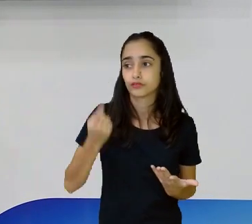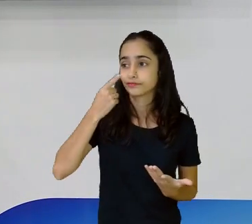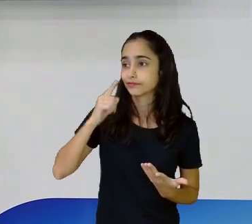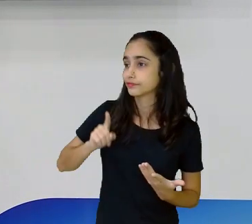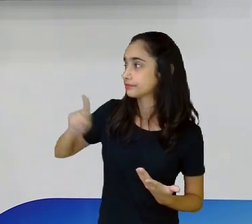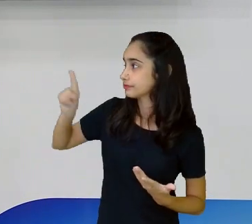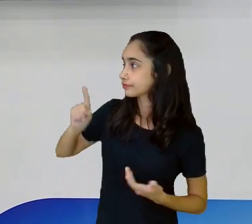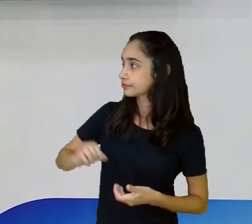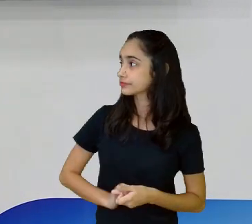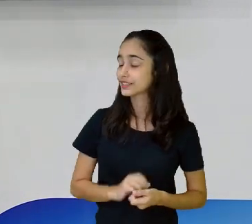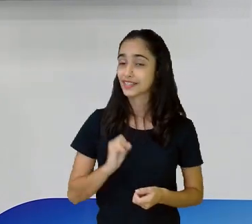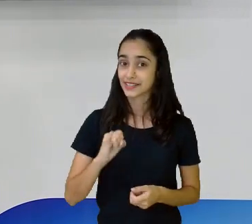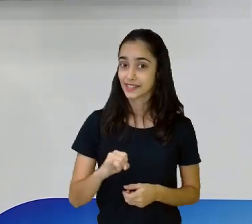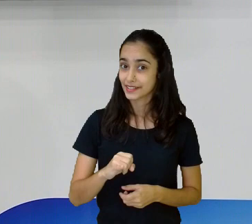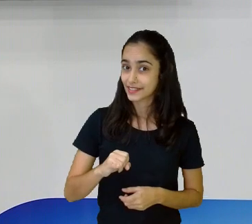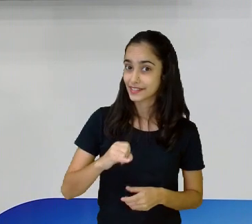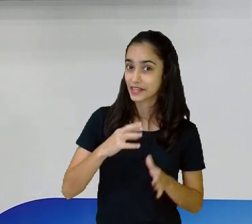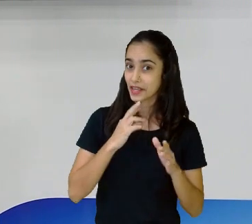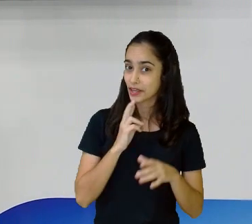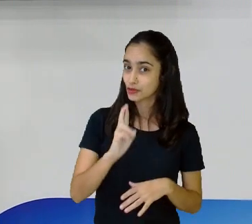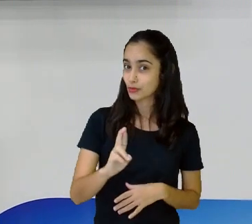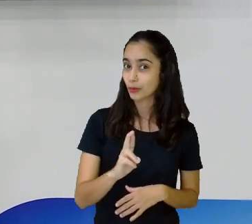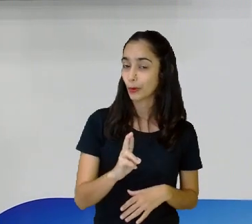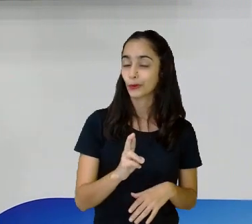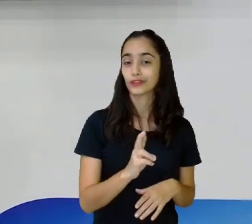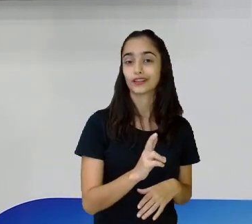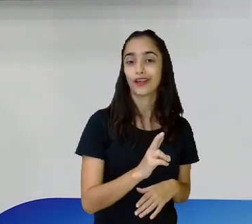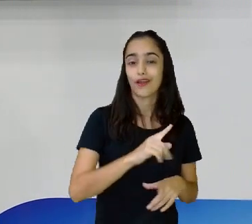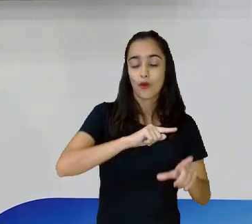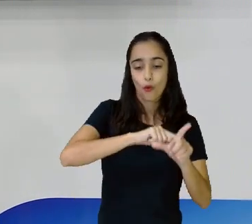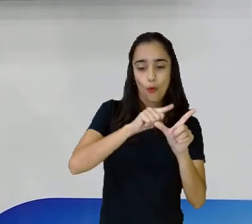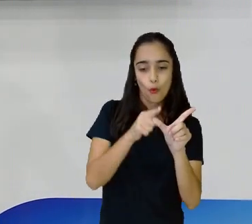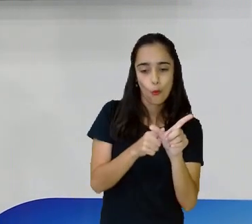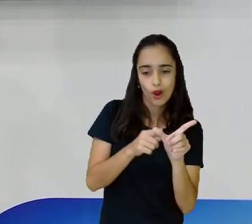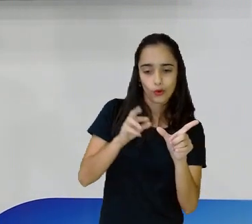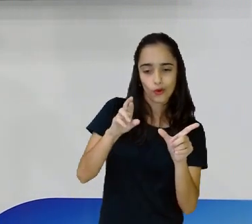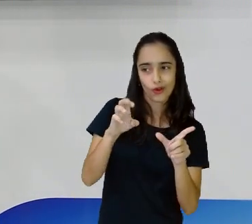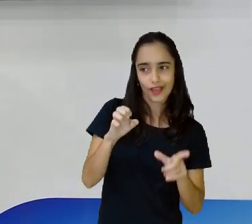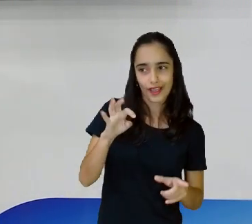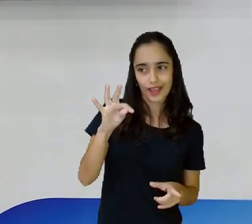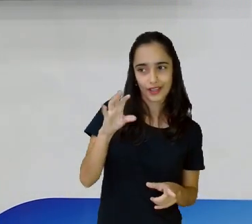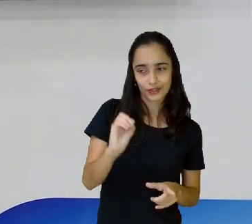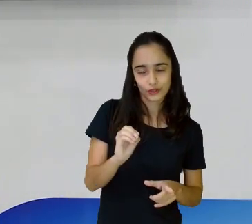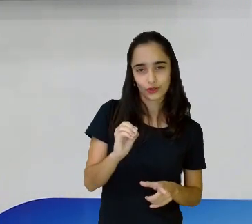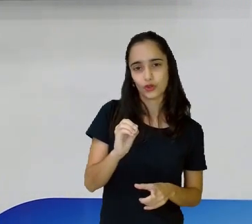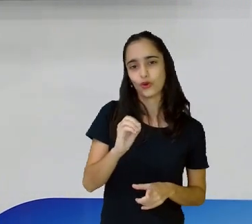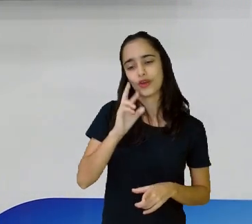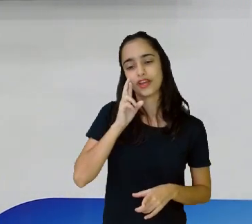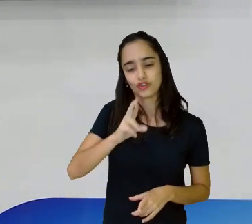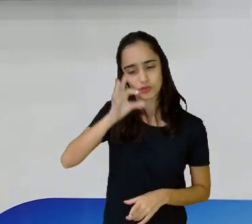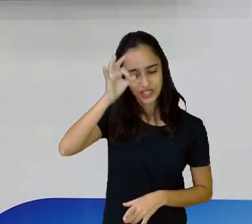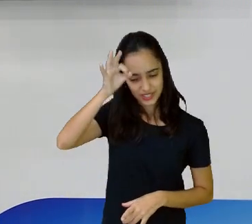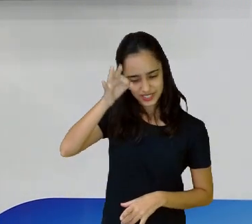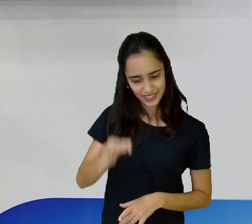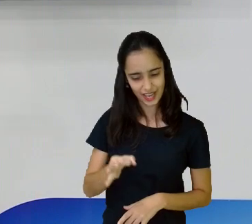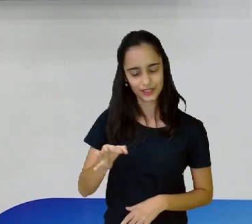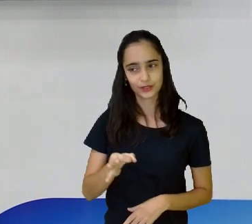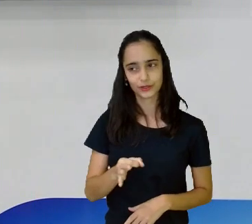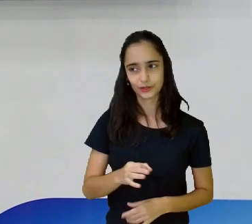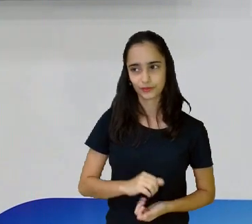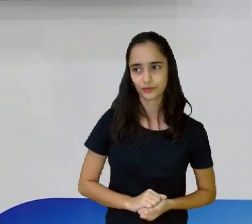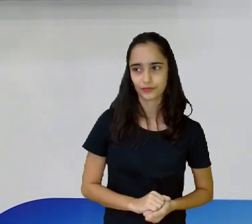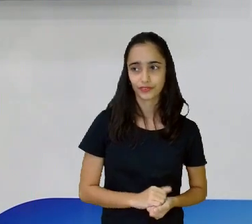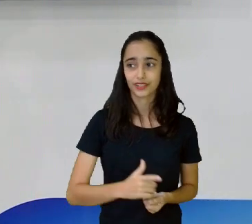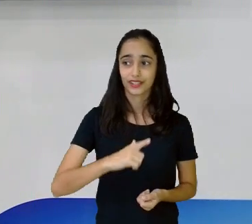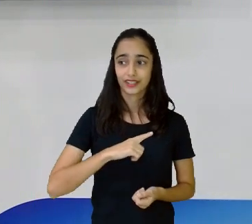Quem respondeu o ângulo reto está corretíssimo. Ele está numa posição meio que reta, né? Entre